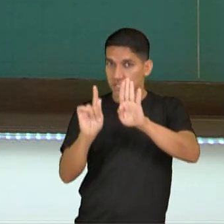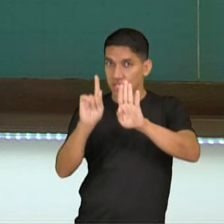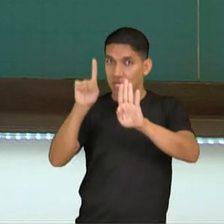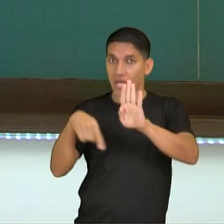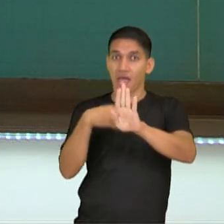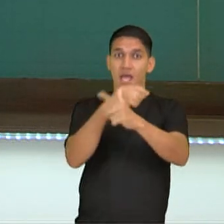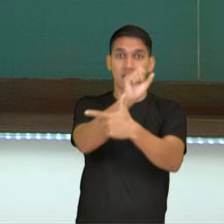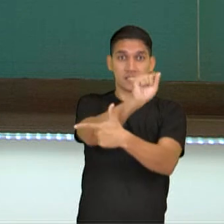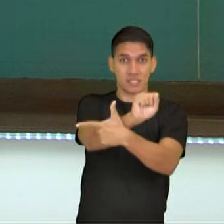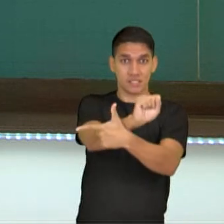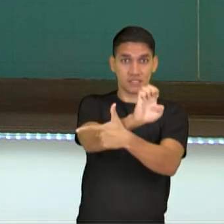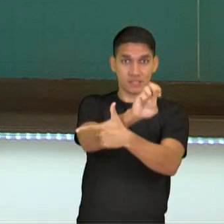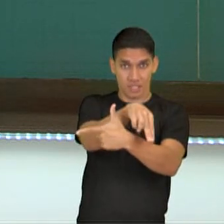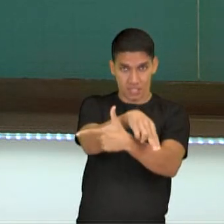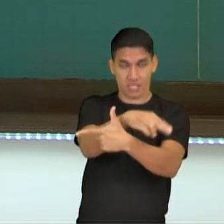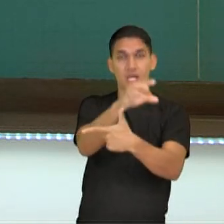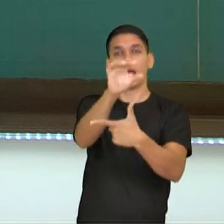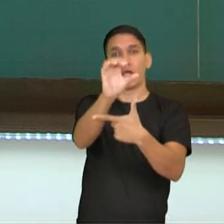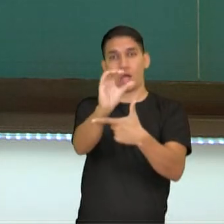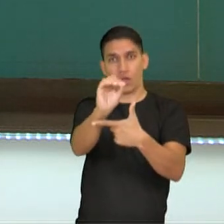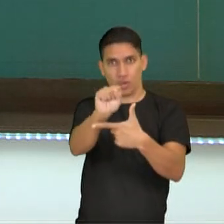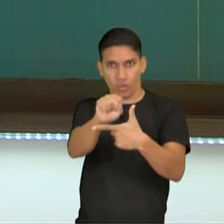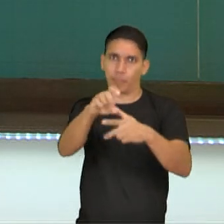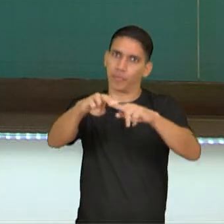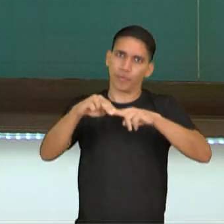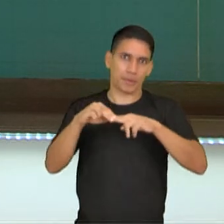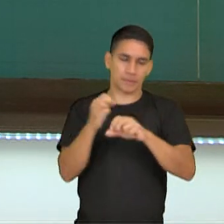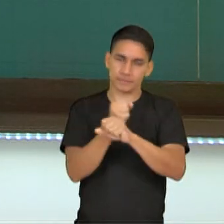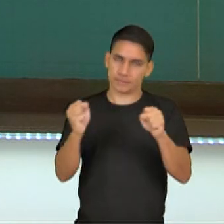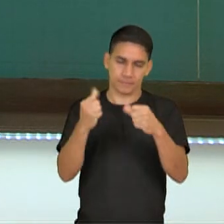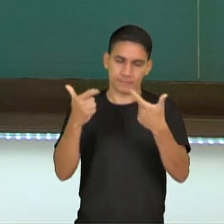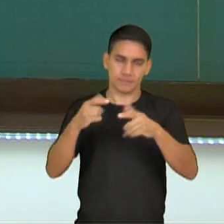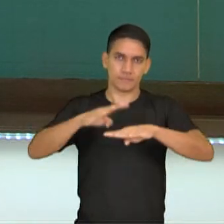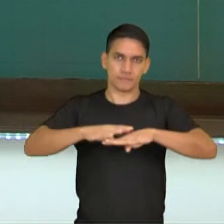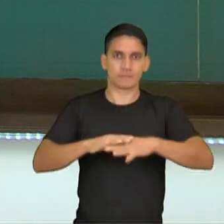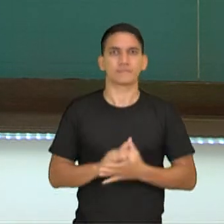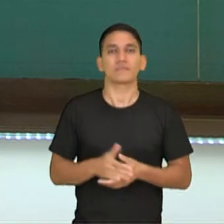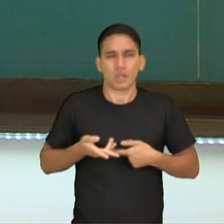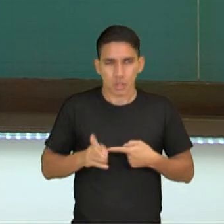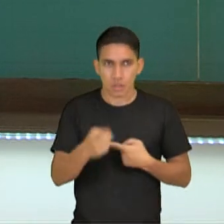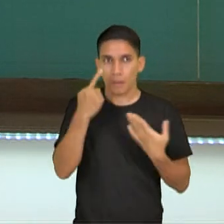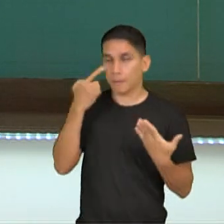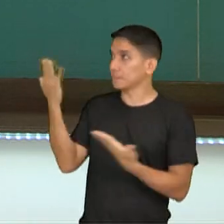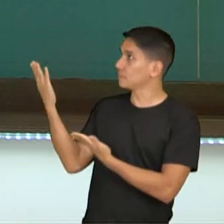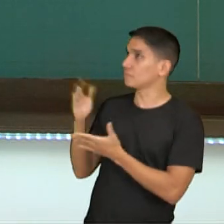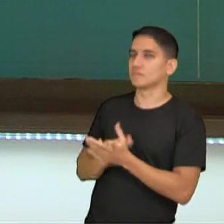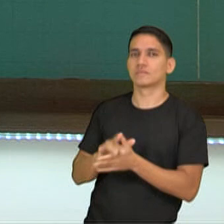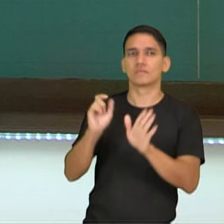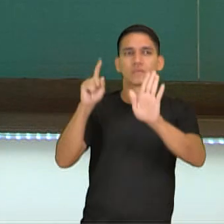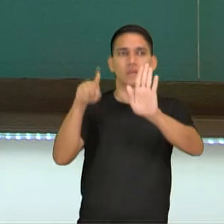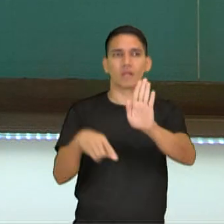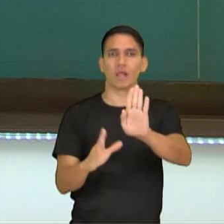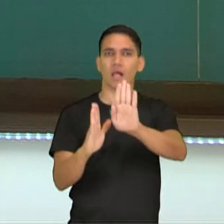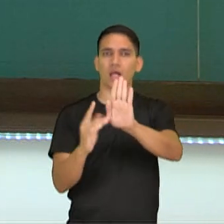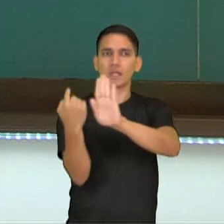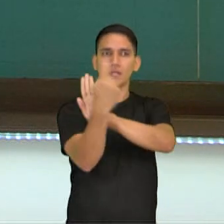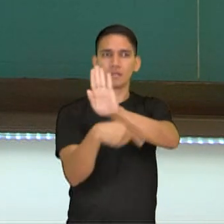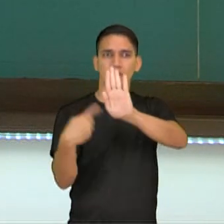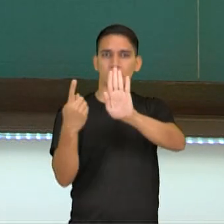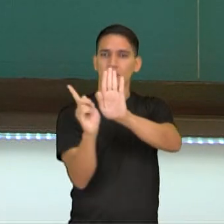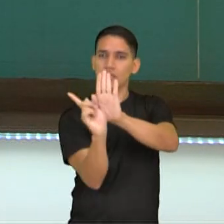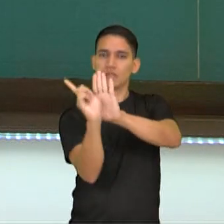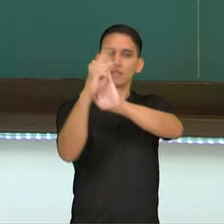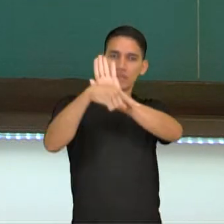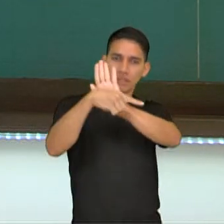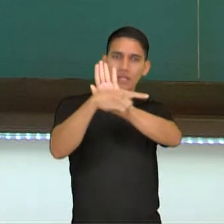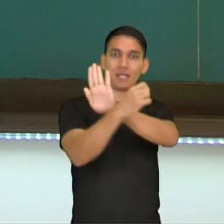na matemática. Continuando, então, aqui o ângulo de 180 graus, que é o ângulo π, também recai na